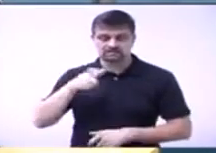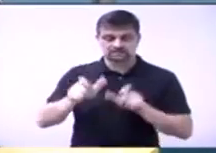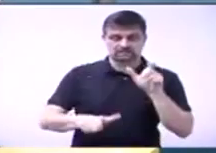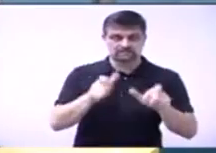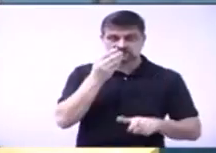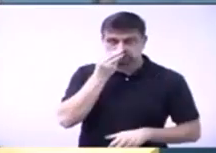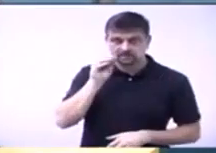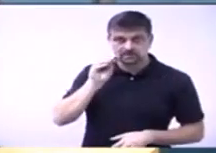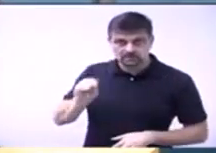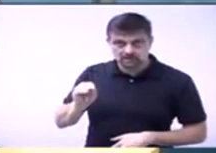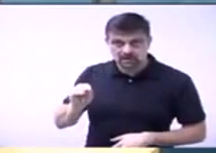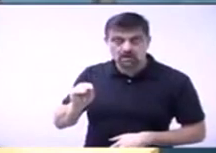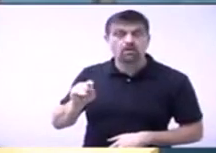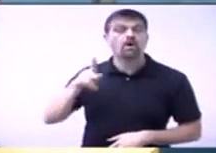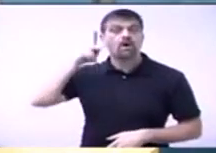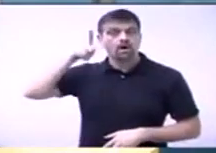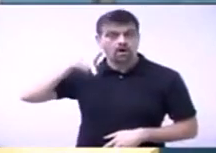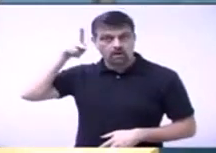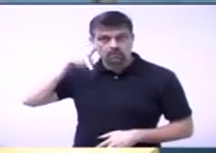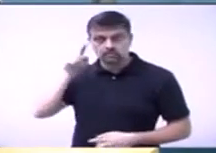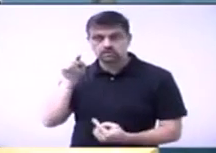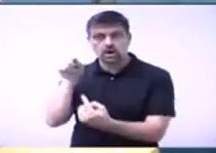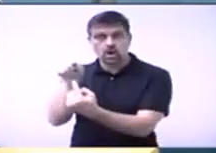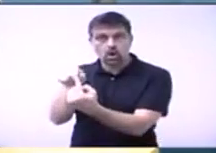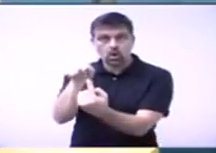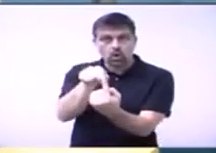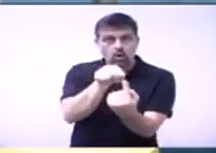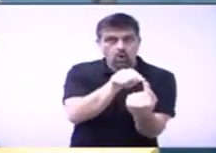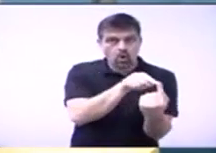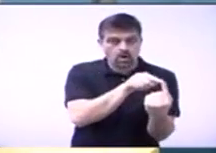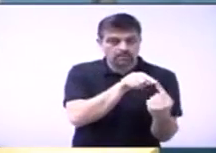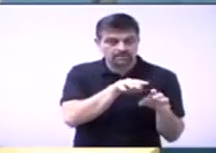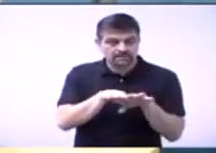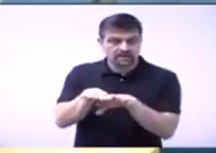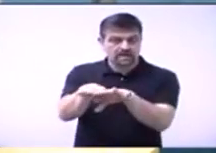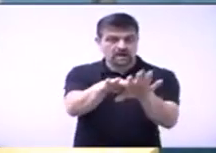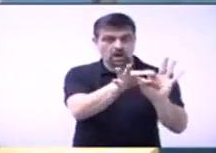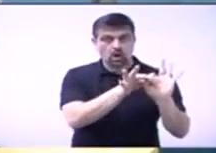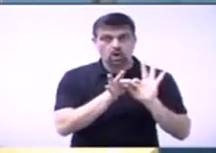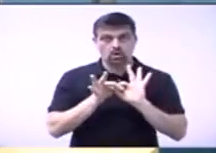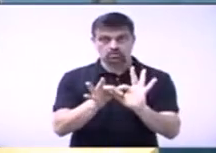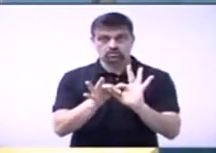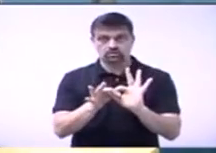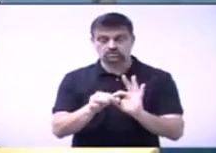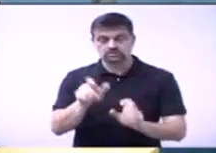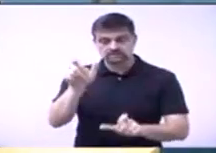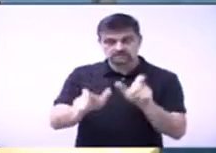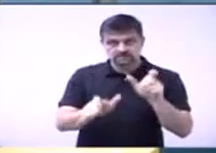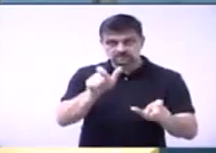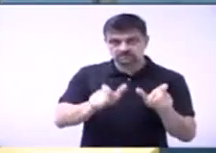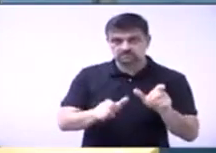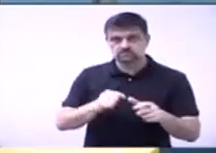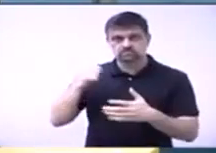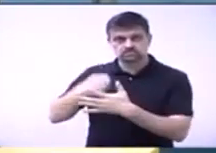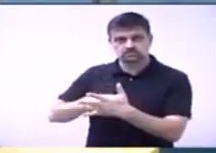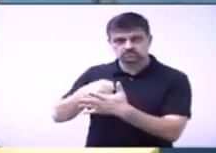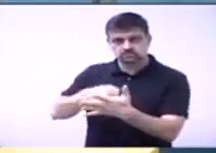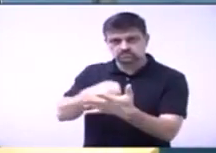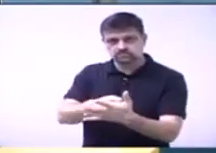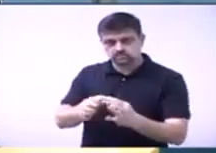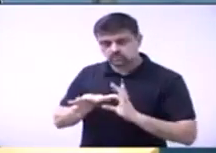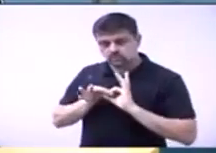A política diz respeito a todo mundo. Se todo mundo se engajasse e realmente fosse para a luta, para